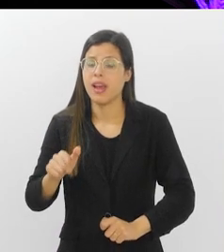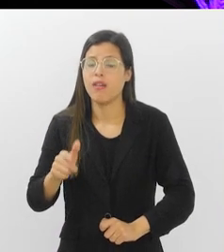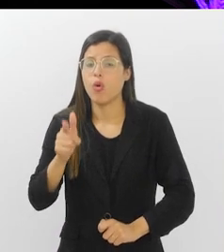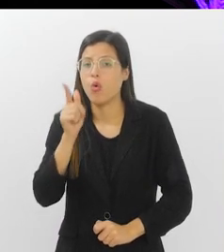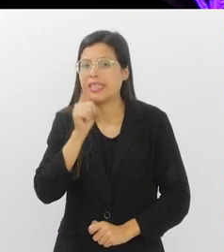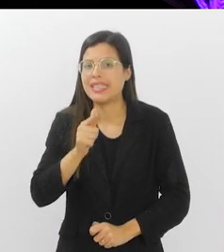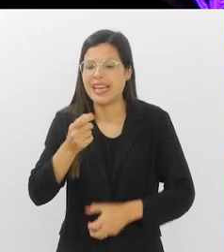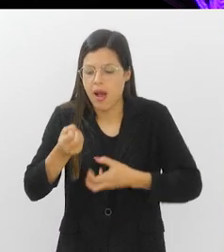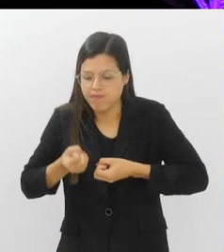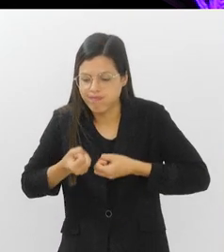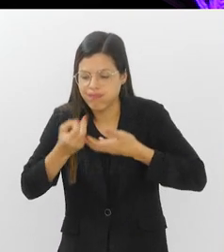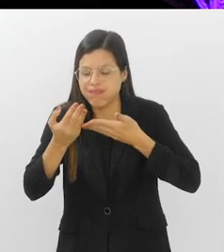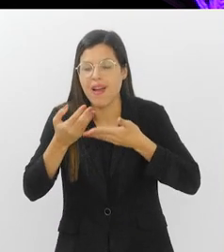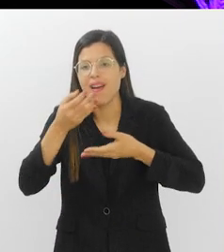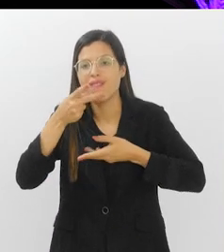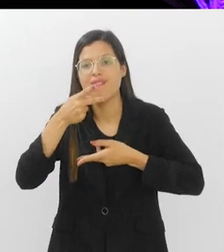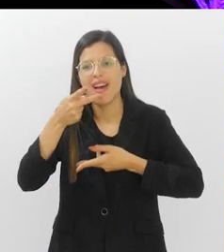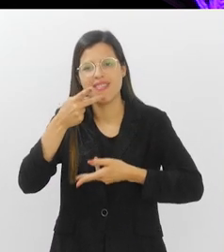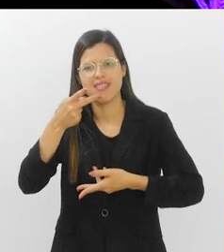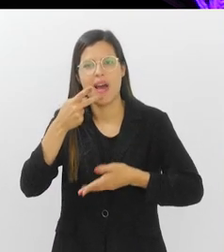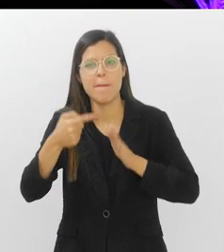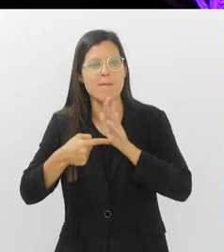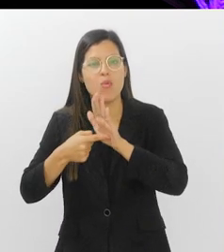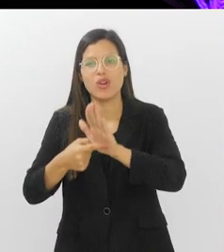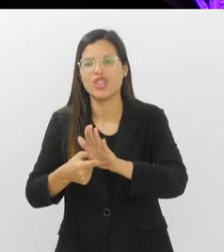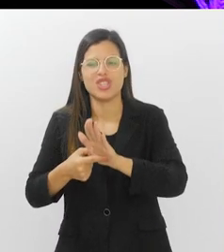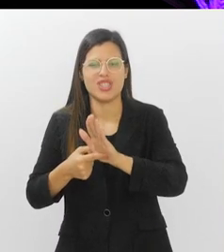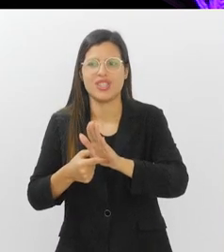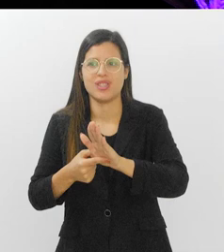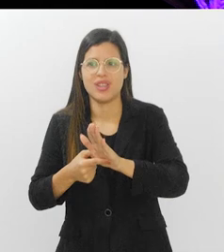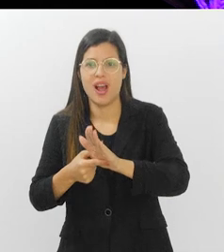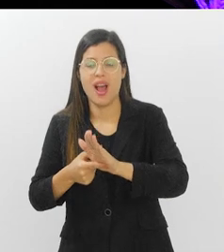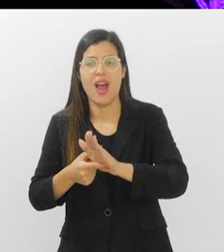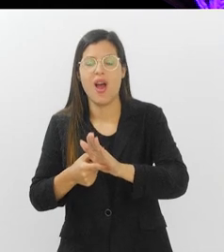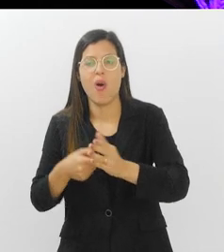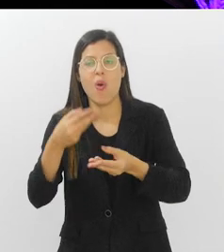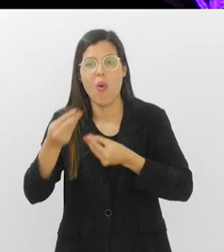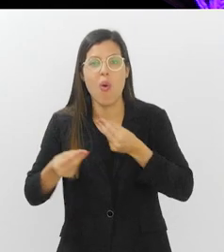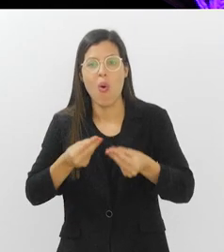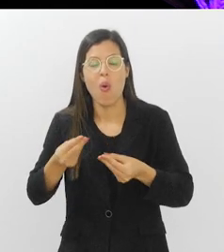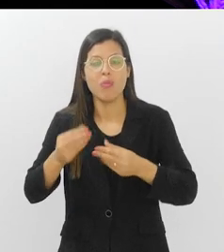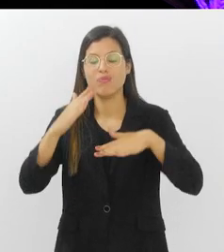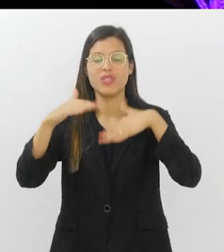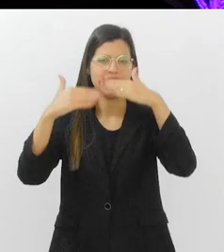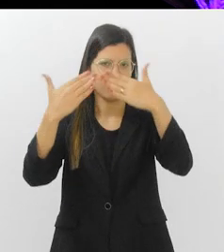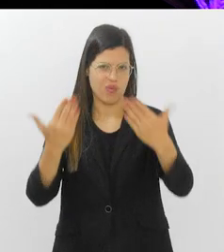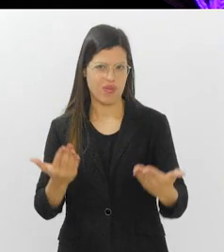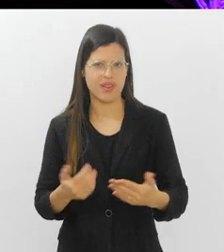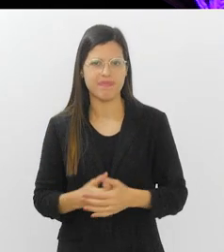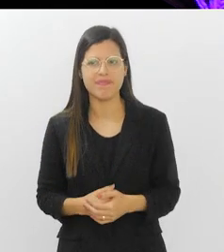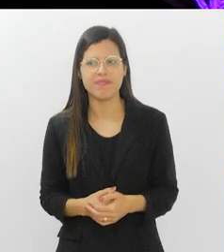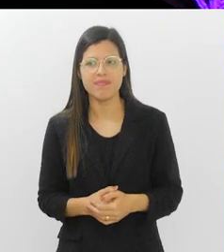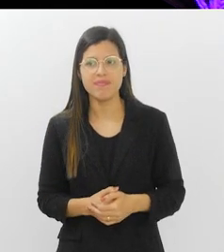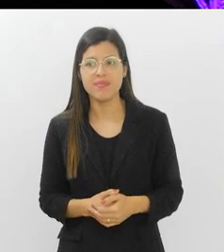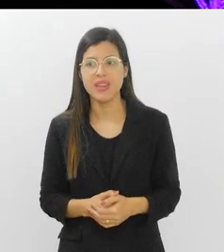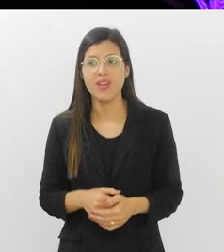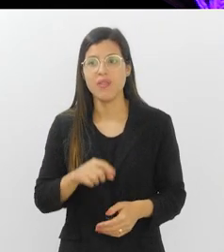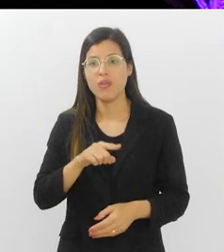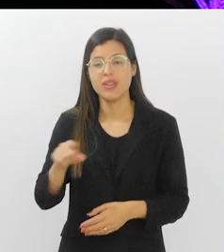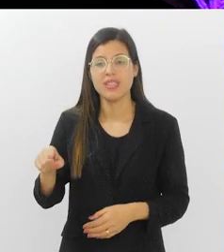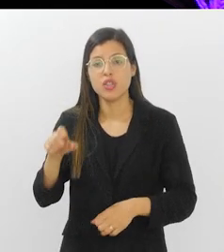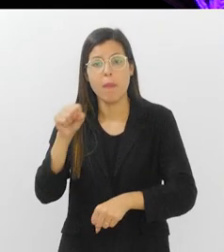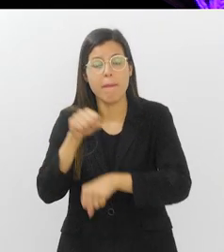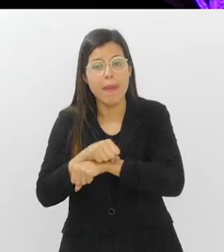possa falar permitam que ela possa dizer onde de fato ela vai ser muito útil para vocês e aí já